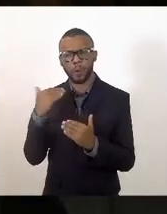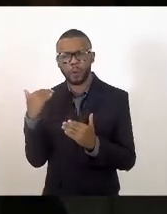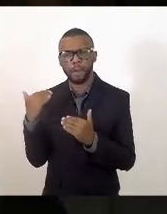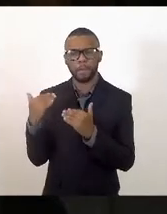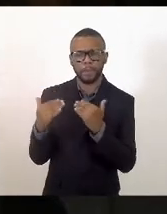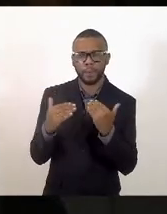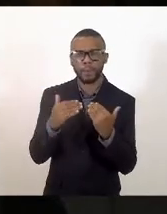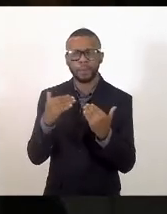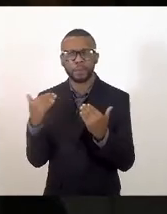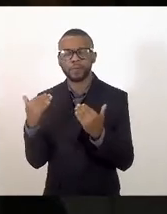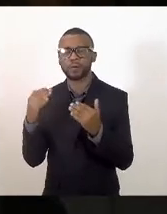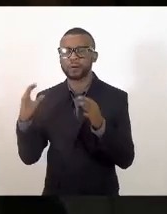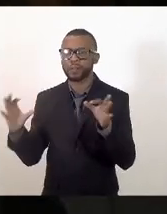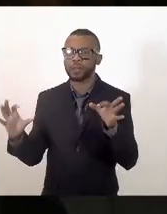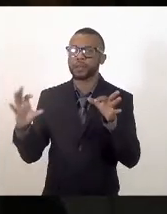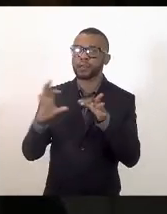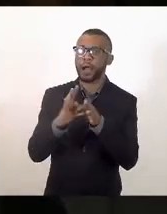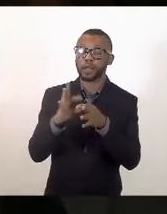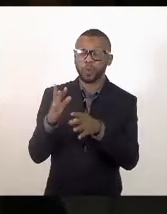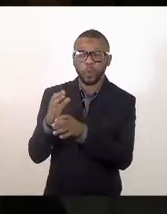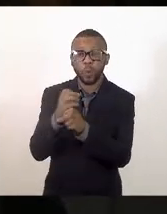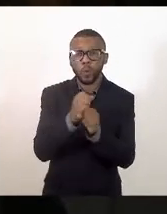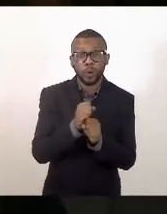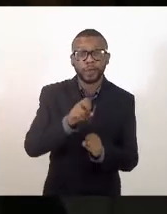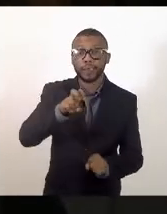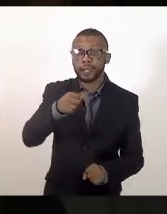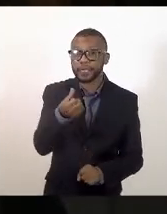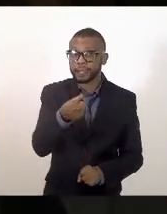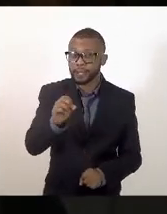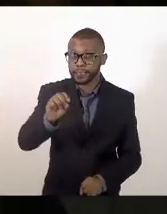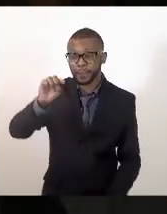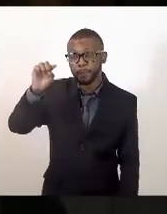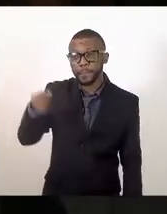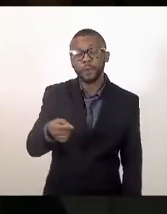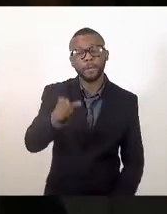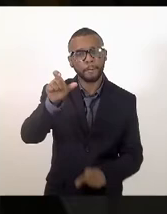ligadas a esses mais de 460 mil mortos